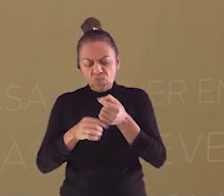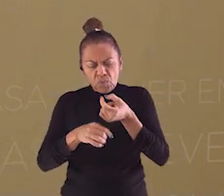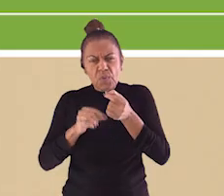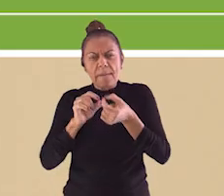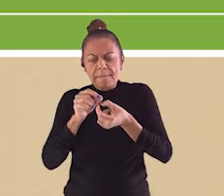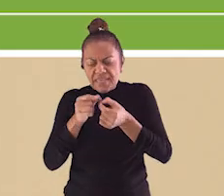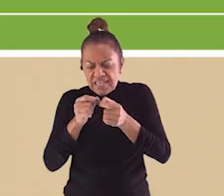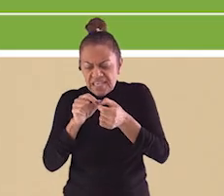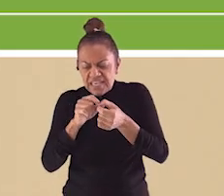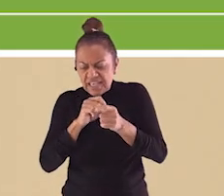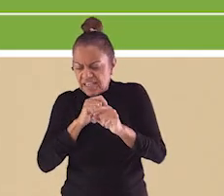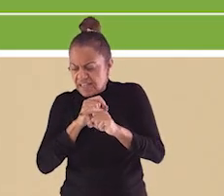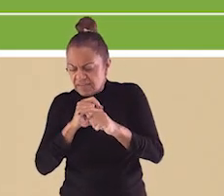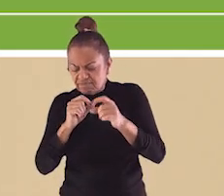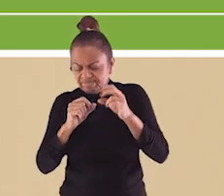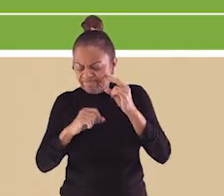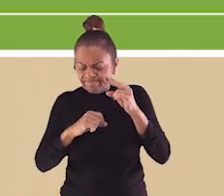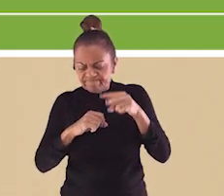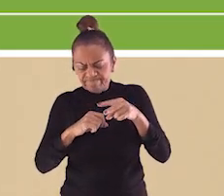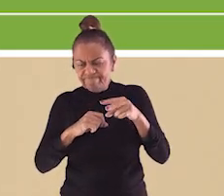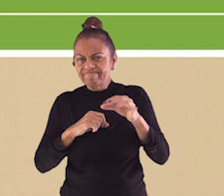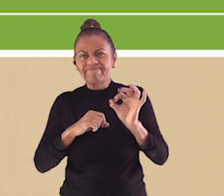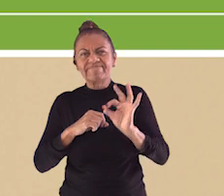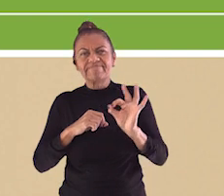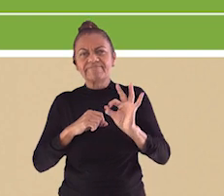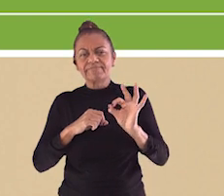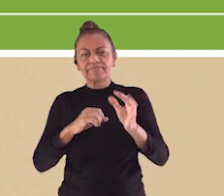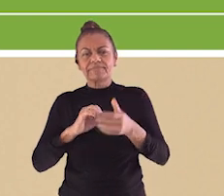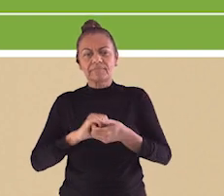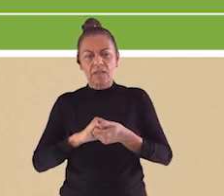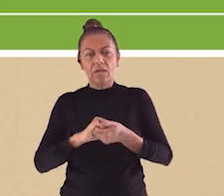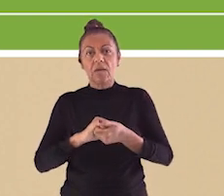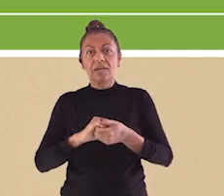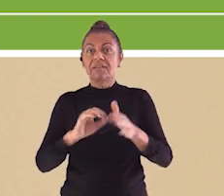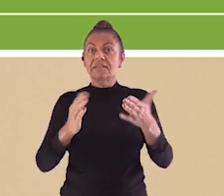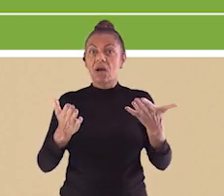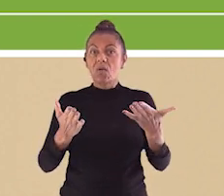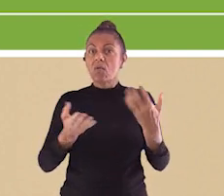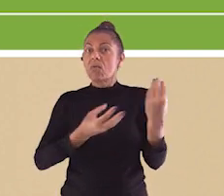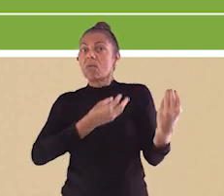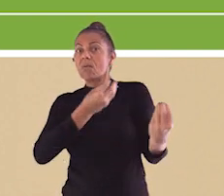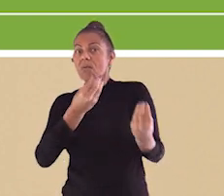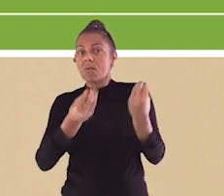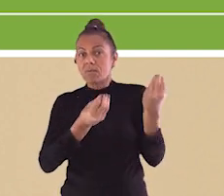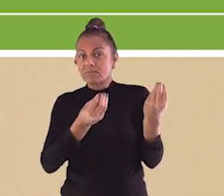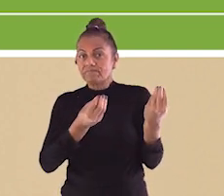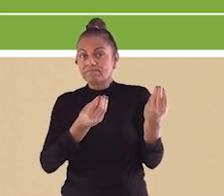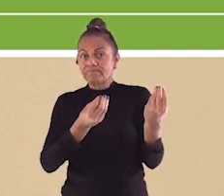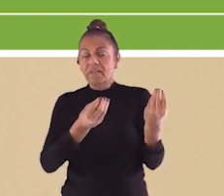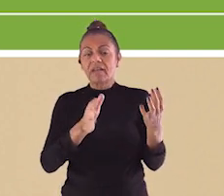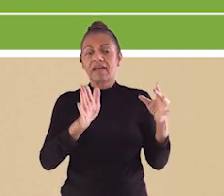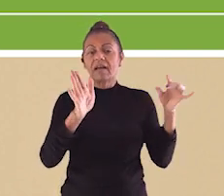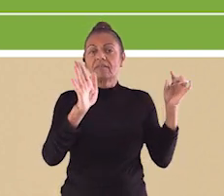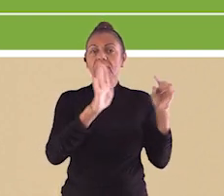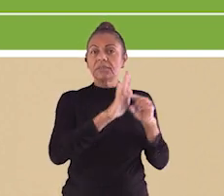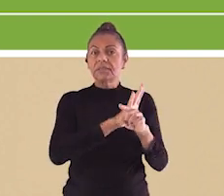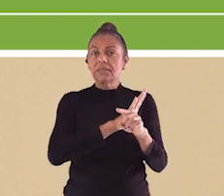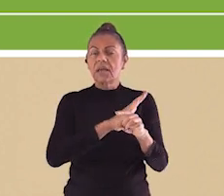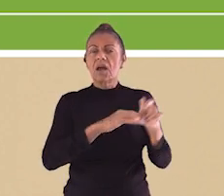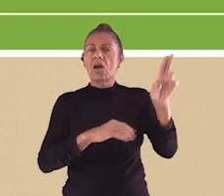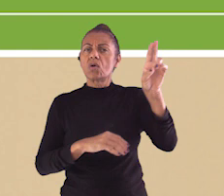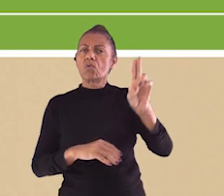responder? Então, a resposta vai ser escrita no seu caderno. A pergunta é a seguinte: o que usamos